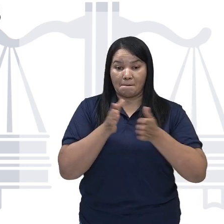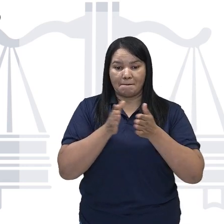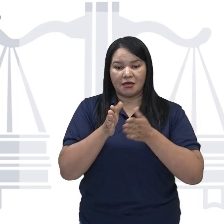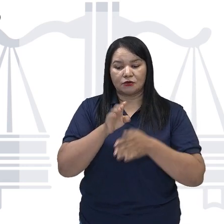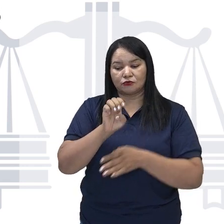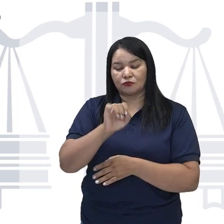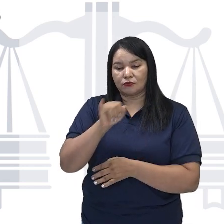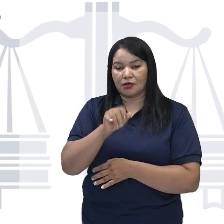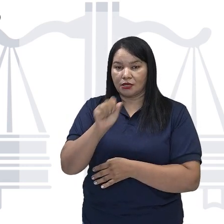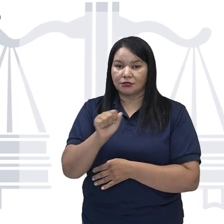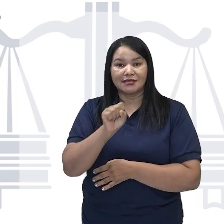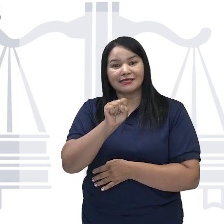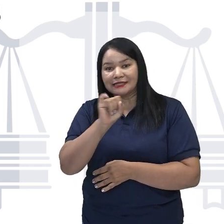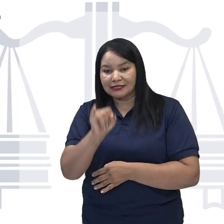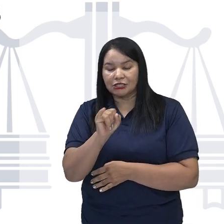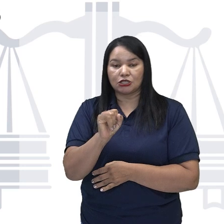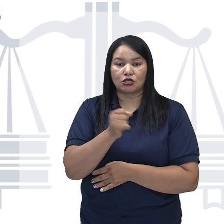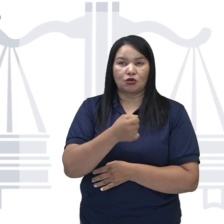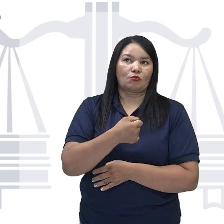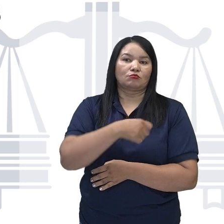ensino médio, seria o